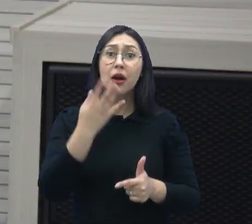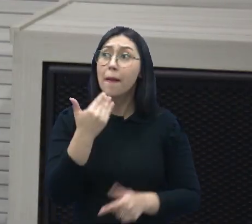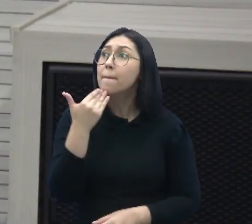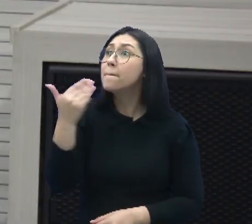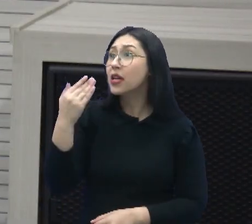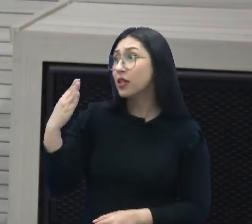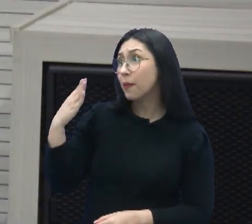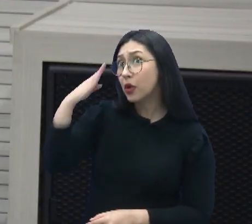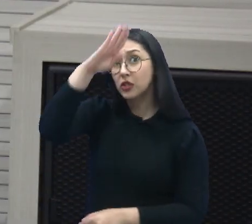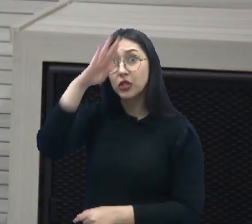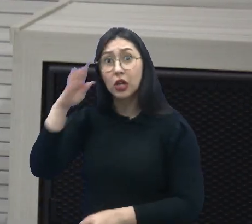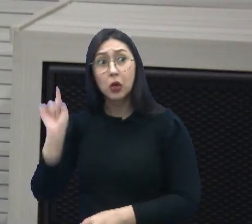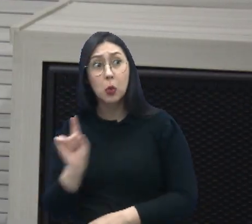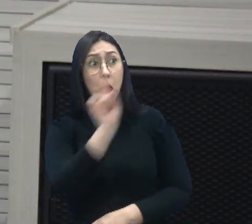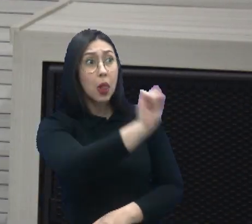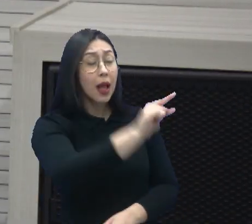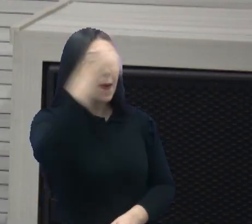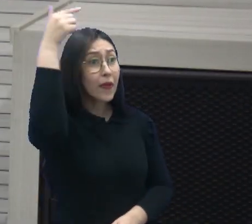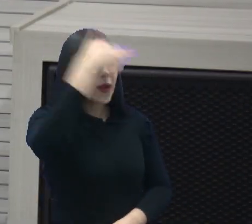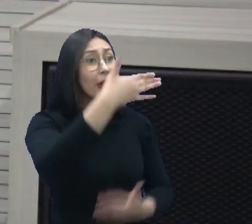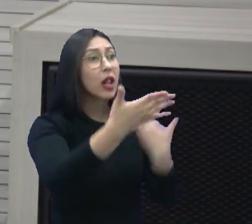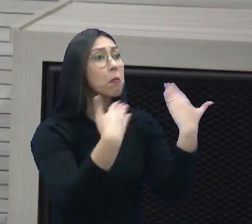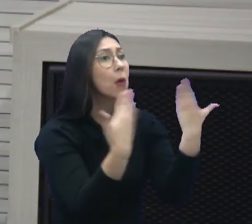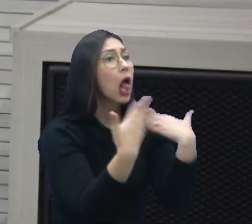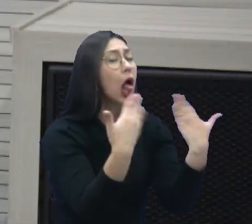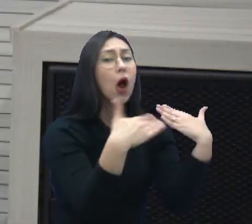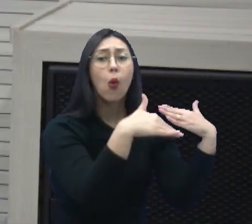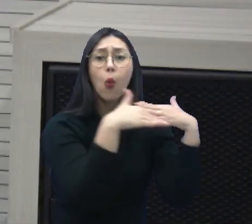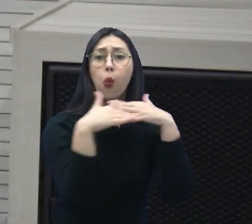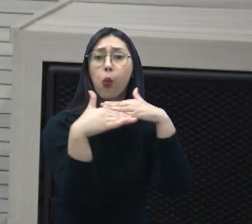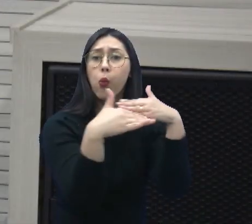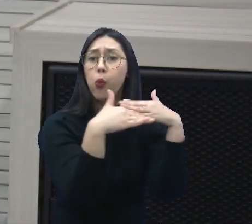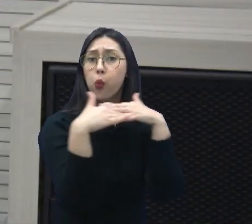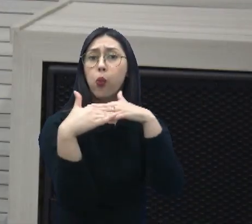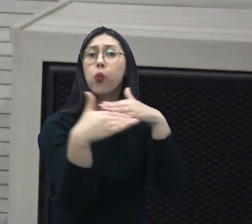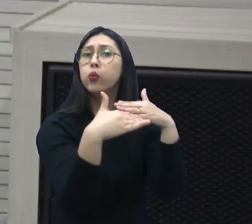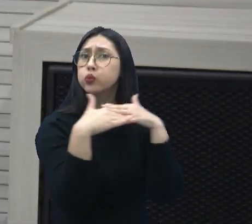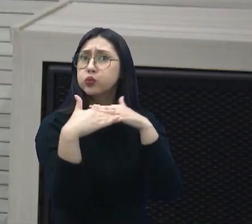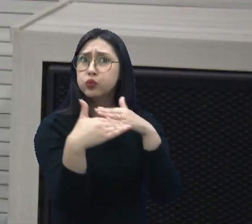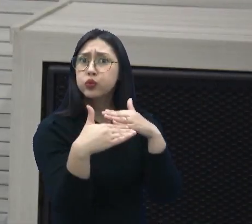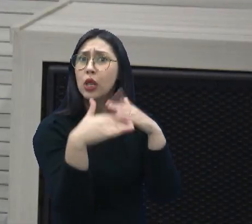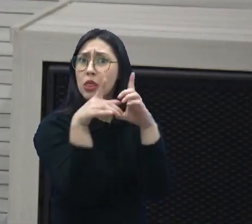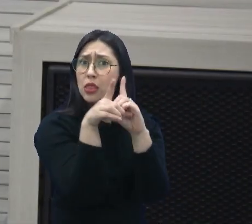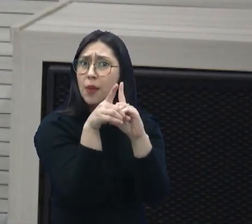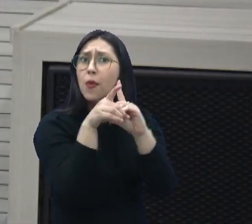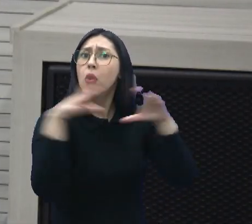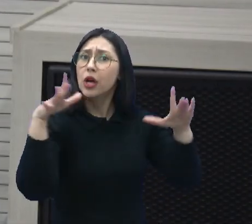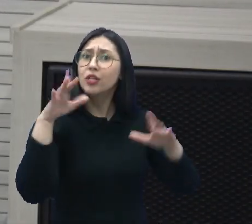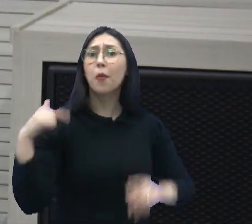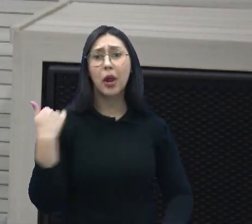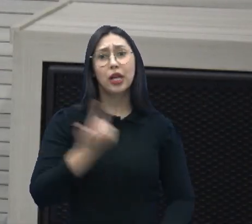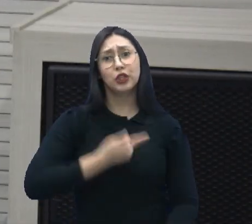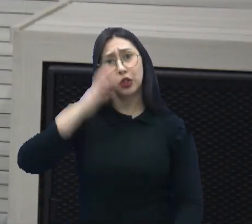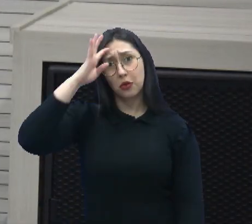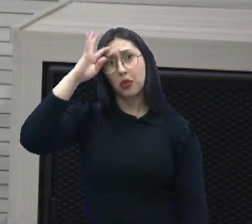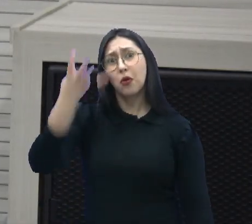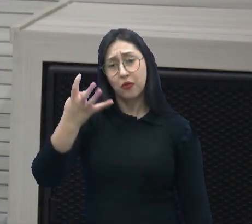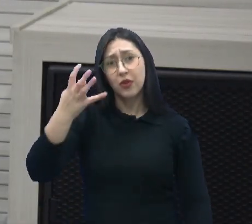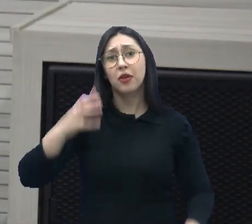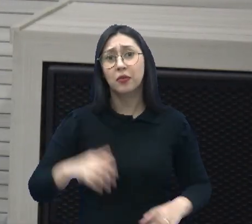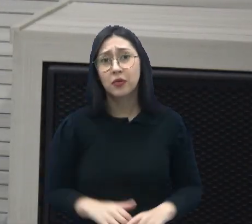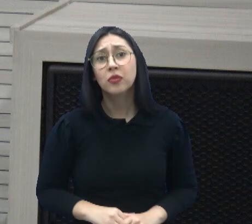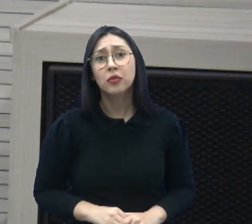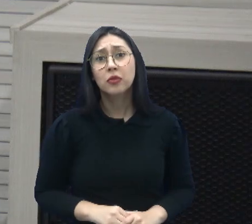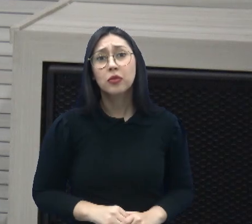para conversar com o Trump, de igual para igual, falar numa linha democrática para a gente resolver o problema. E os